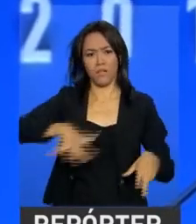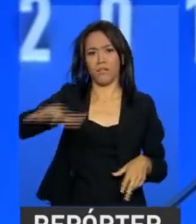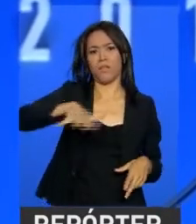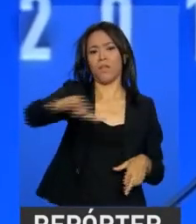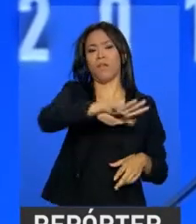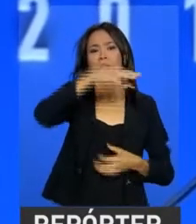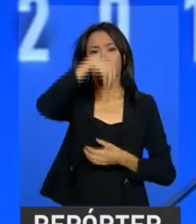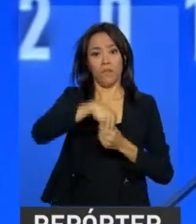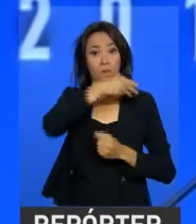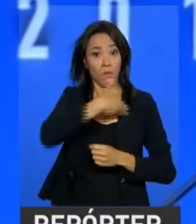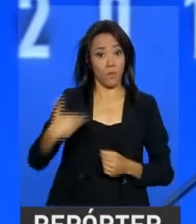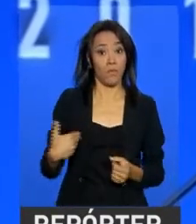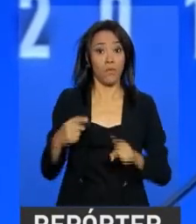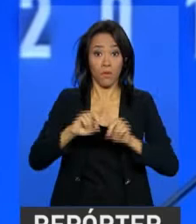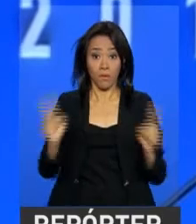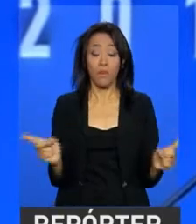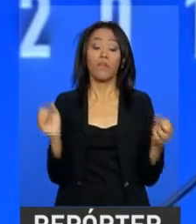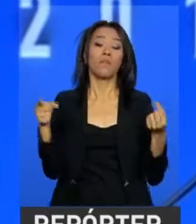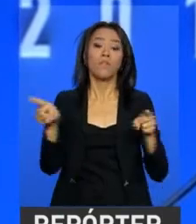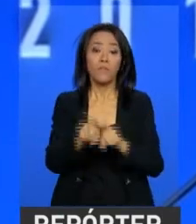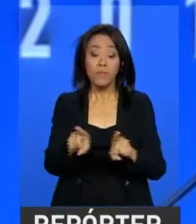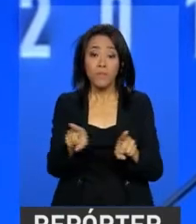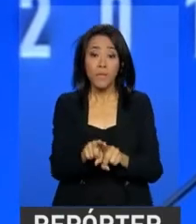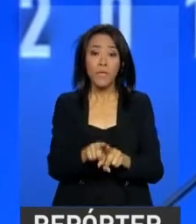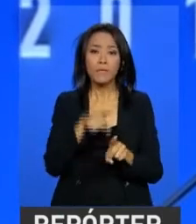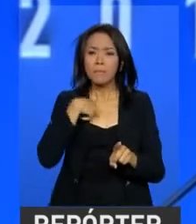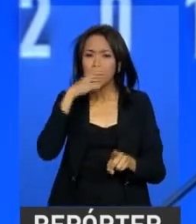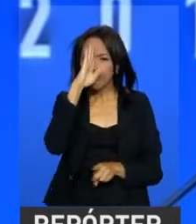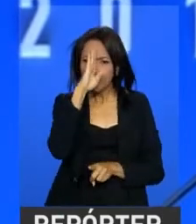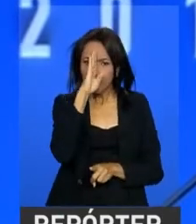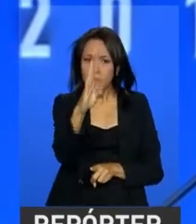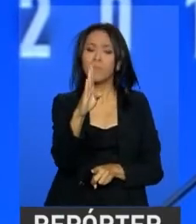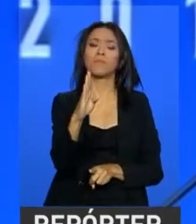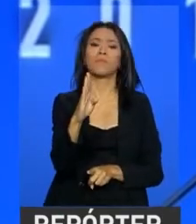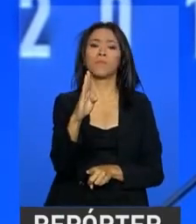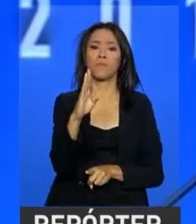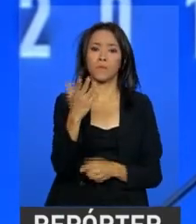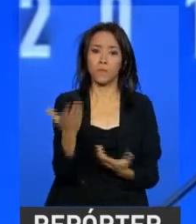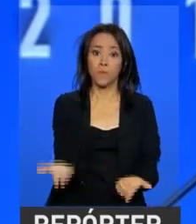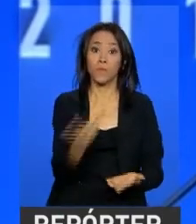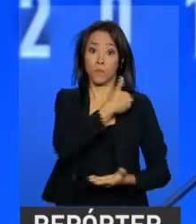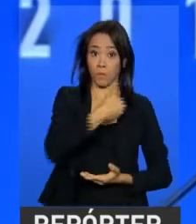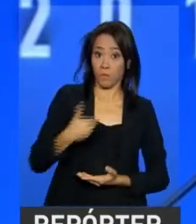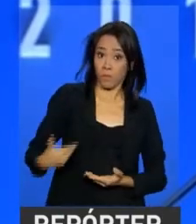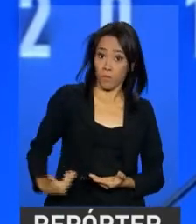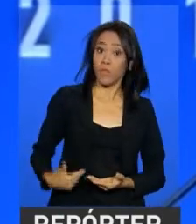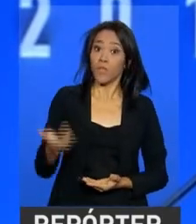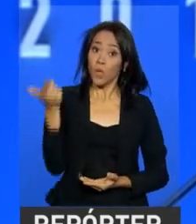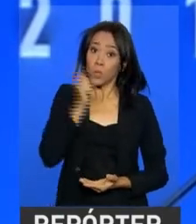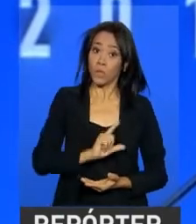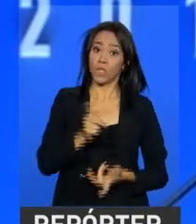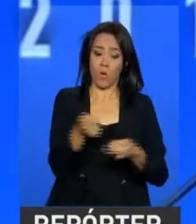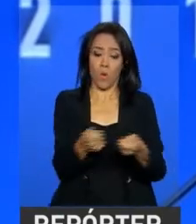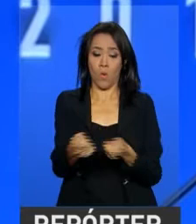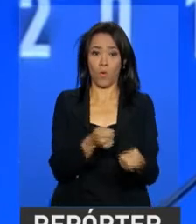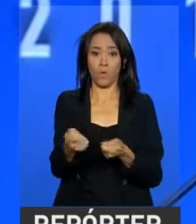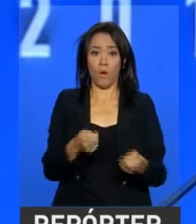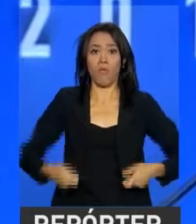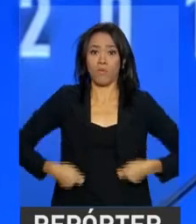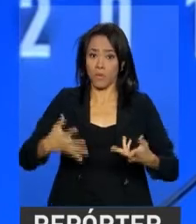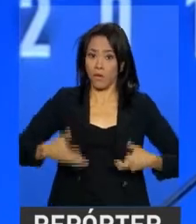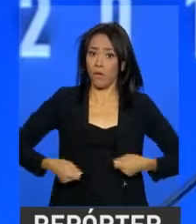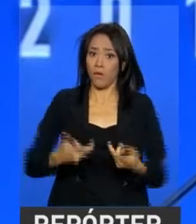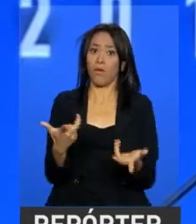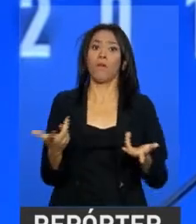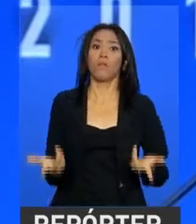fundamentais, mas também e fundamentalmente um Estado que controle as suas contas, um